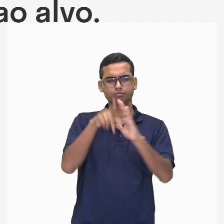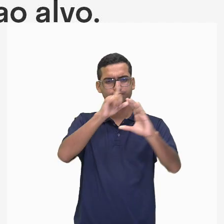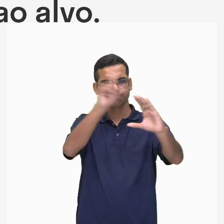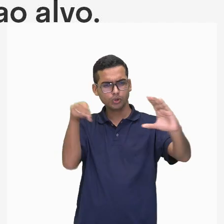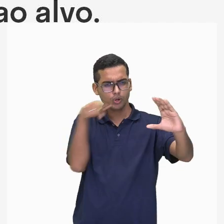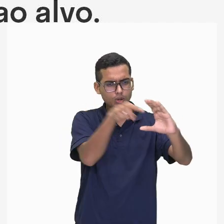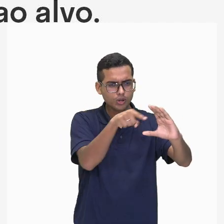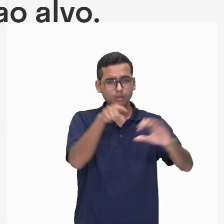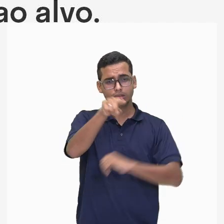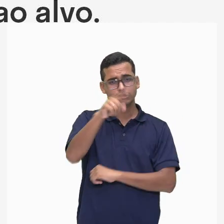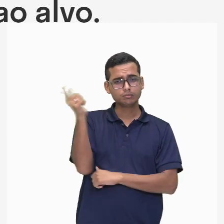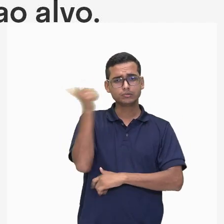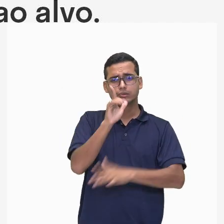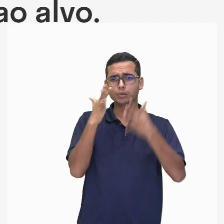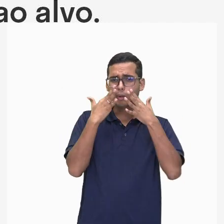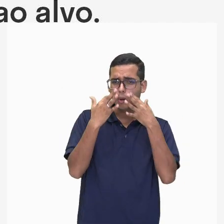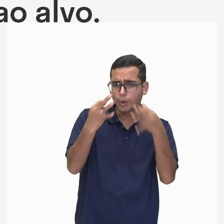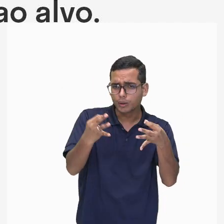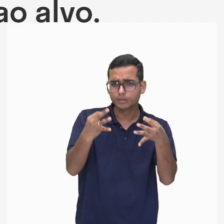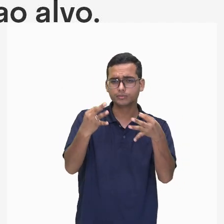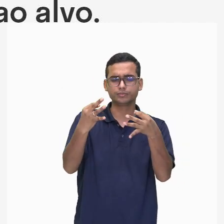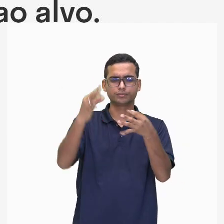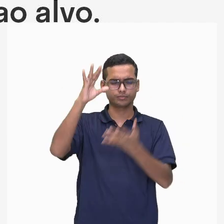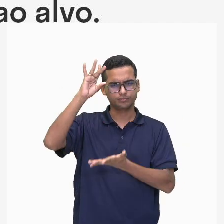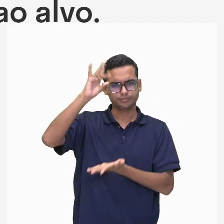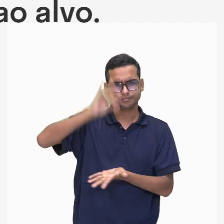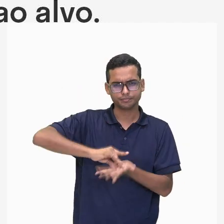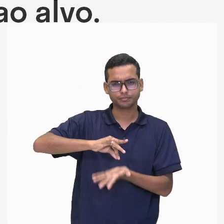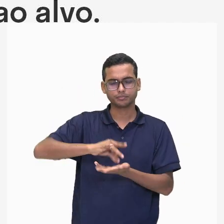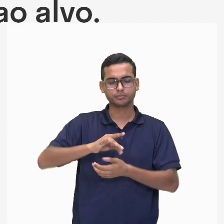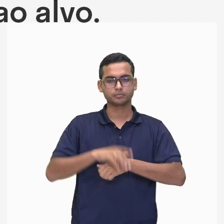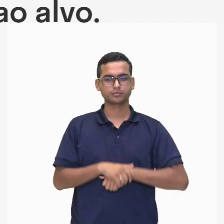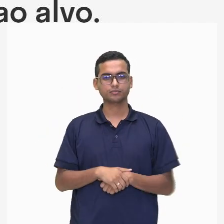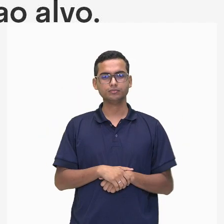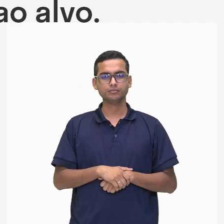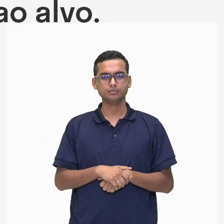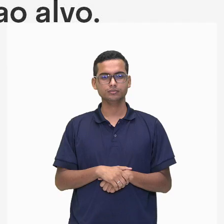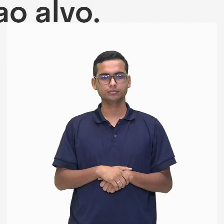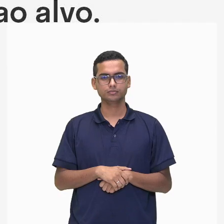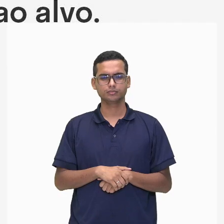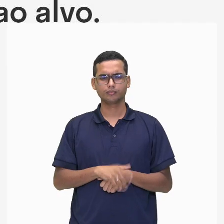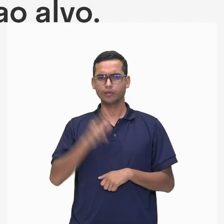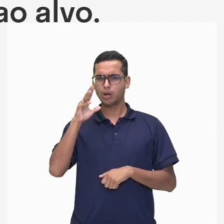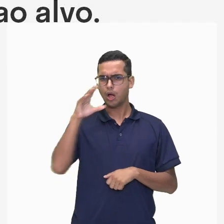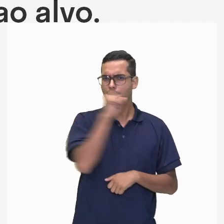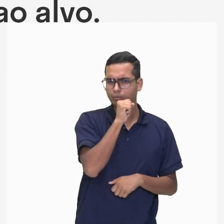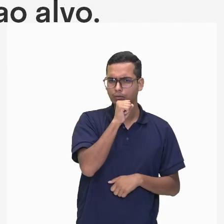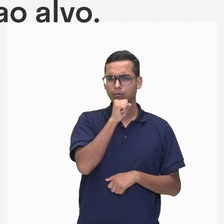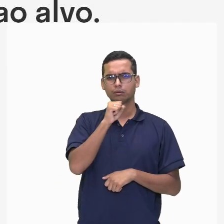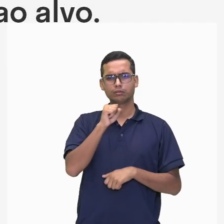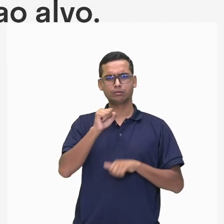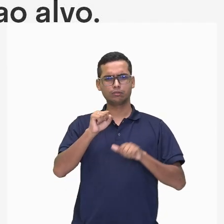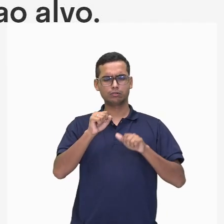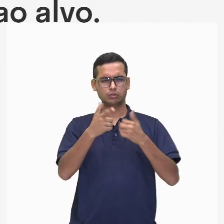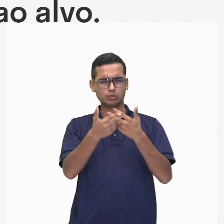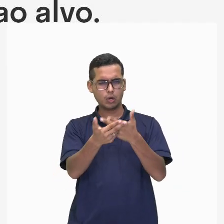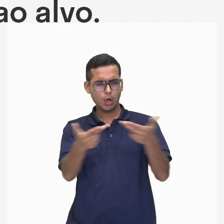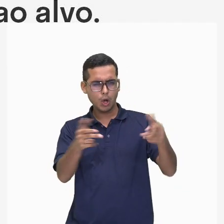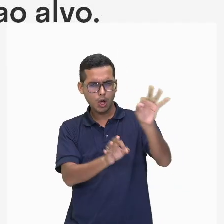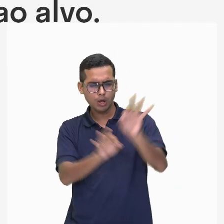você manter a concentração, você não vai poder fazer as coisas com pressa, você precisa fazer